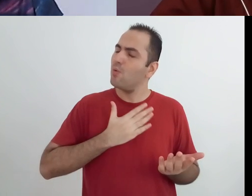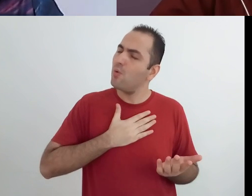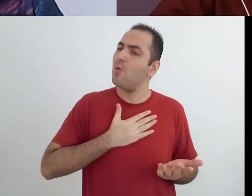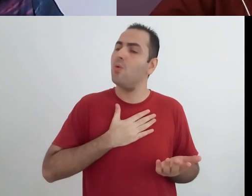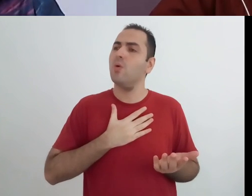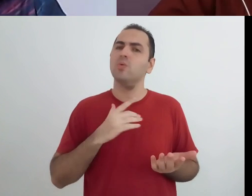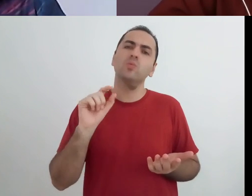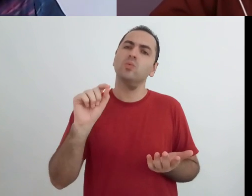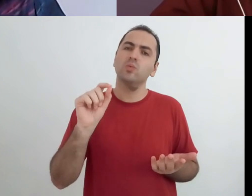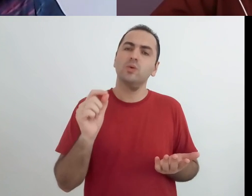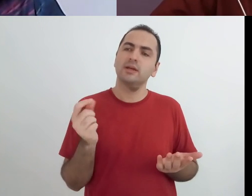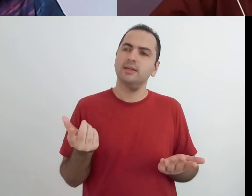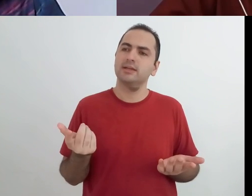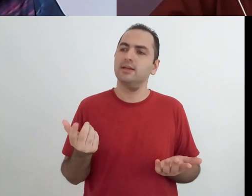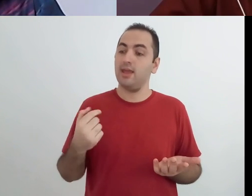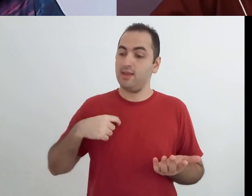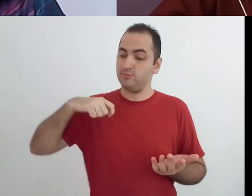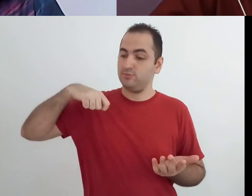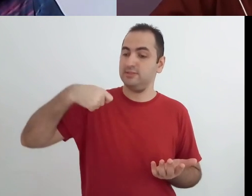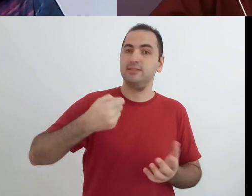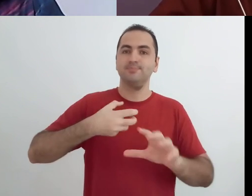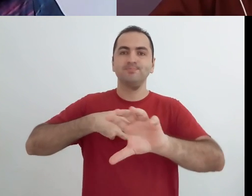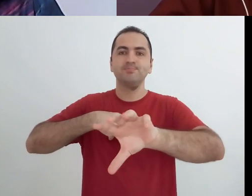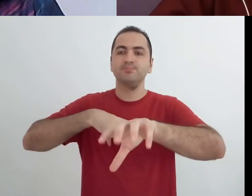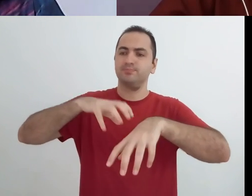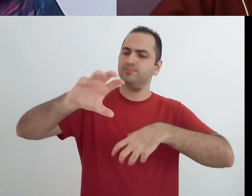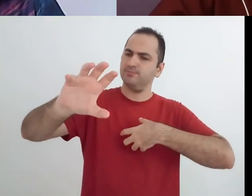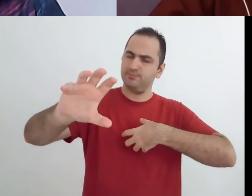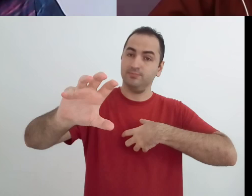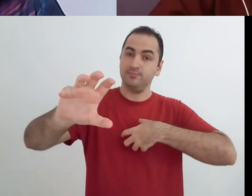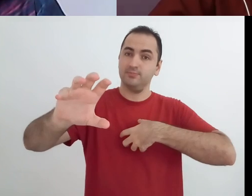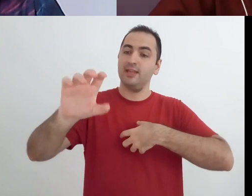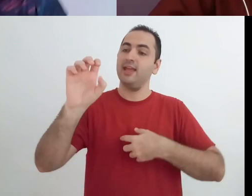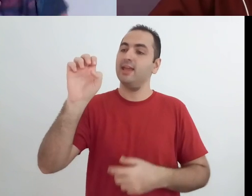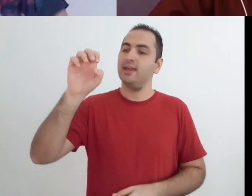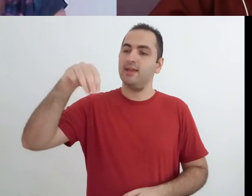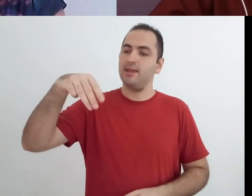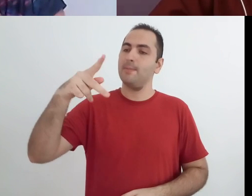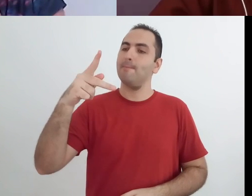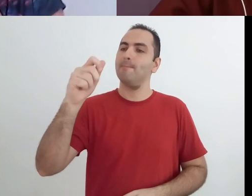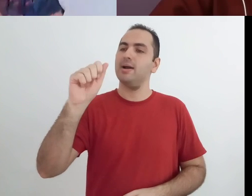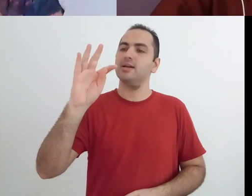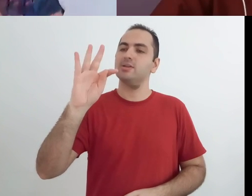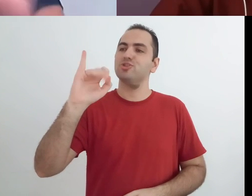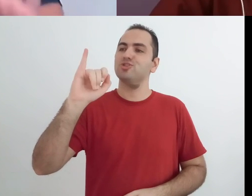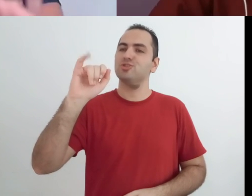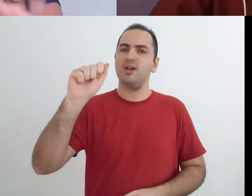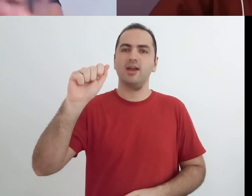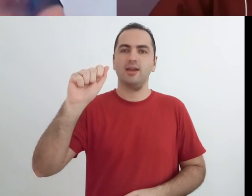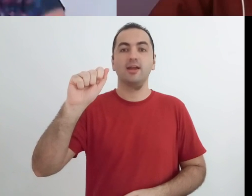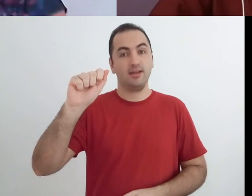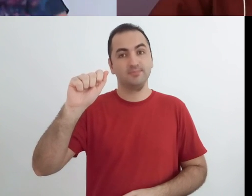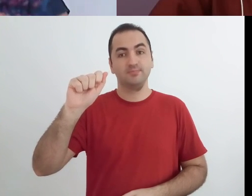você entender o significado, é o sinal de empatia, né? Que é o sinal de sentimento, né? E aí